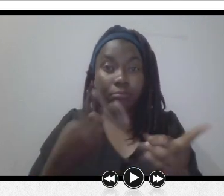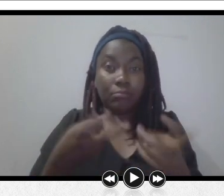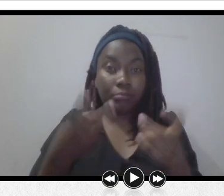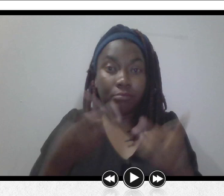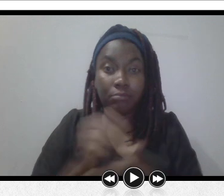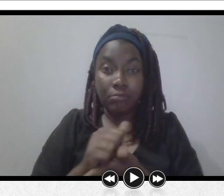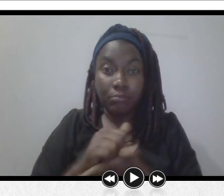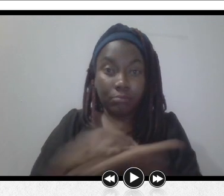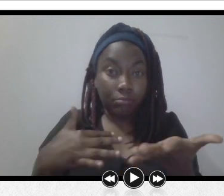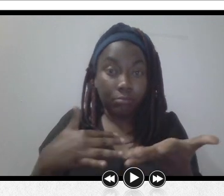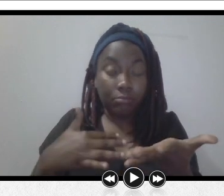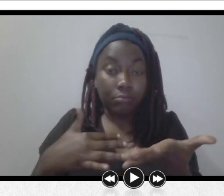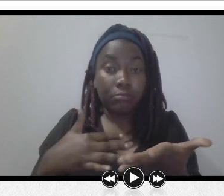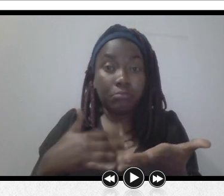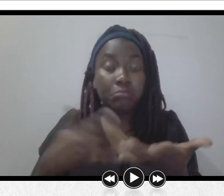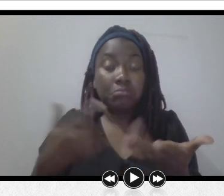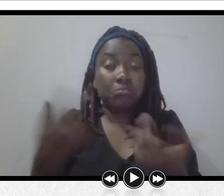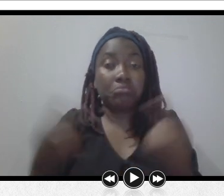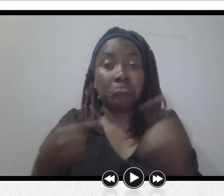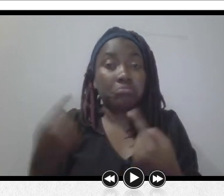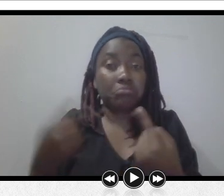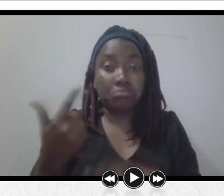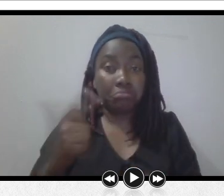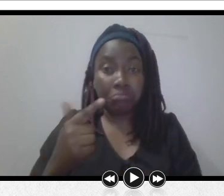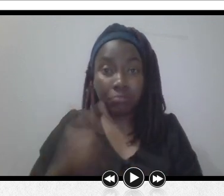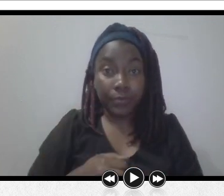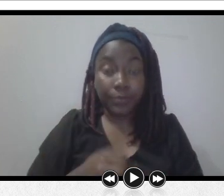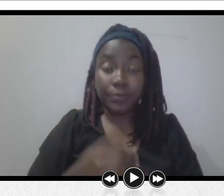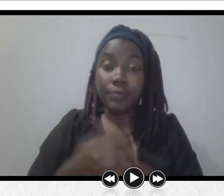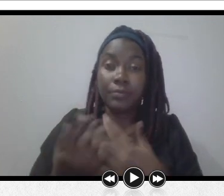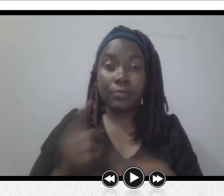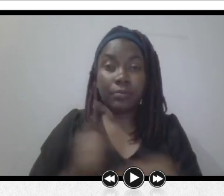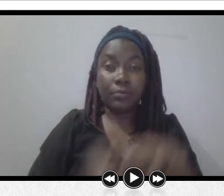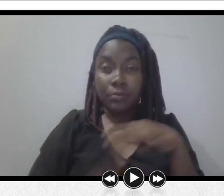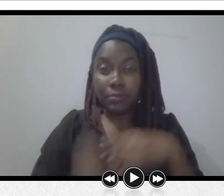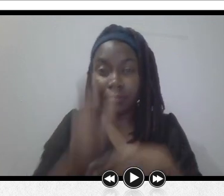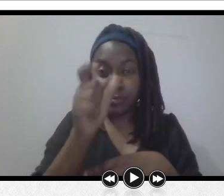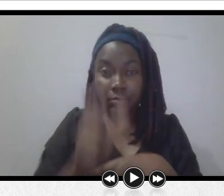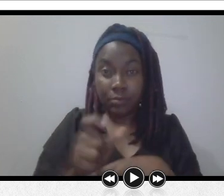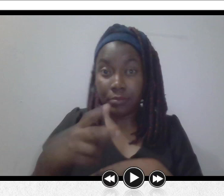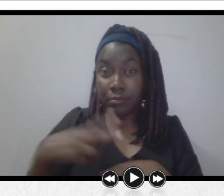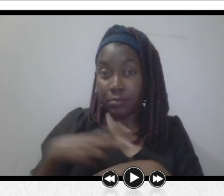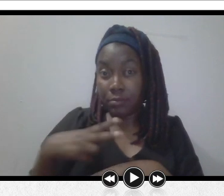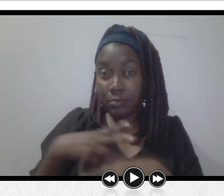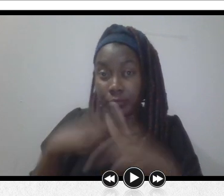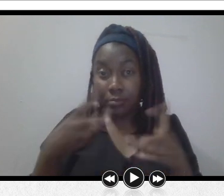e um serviço sem que haja concorrência de mercado. Então, diante desse modelo do privado